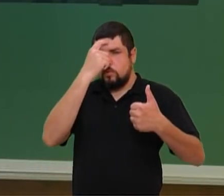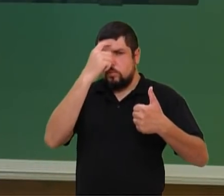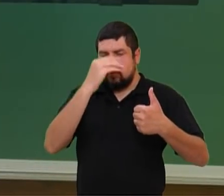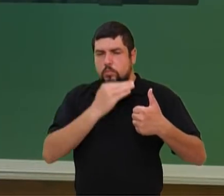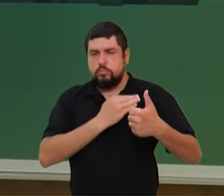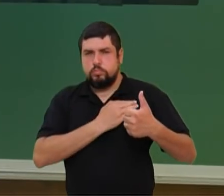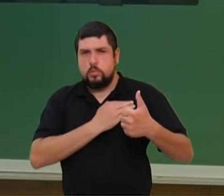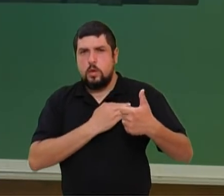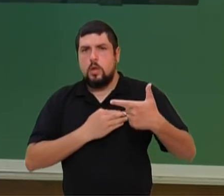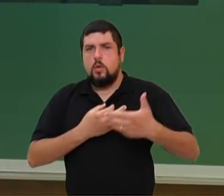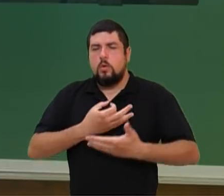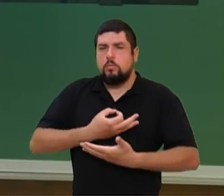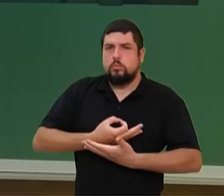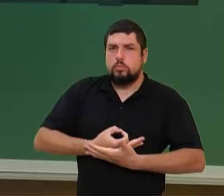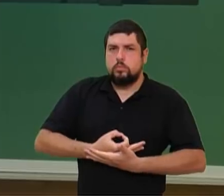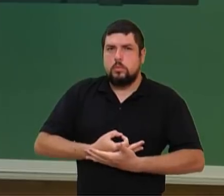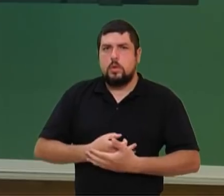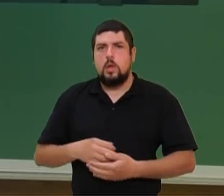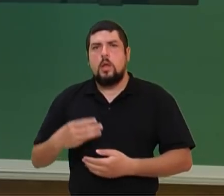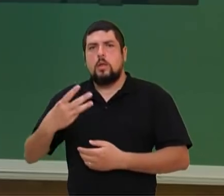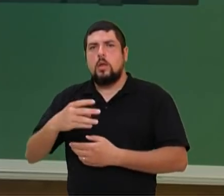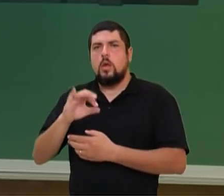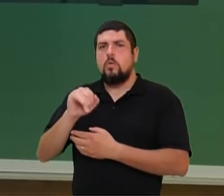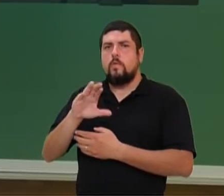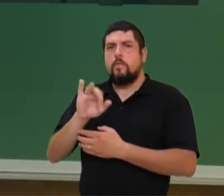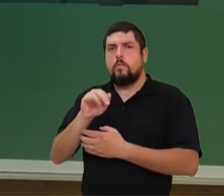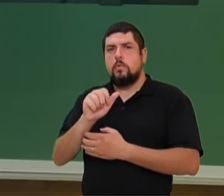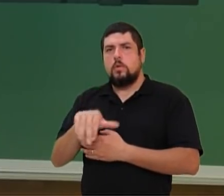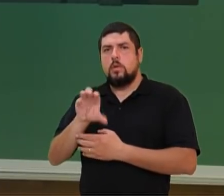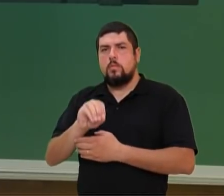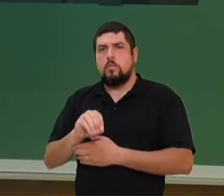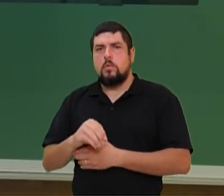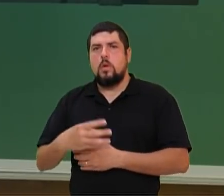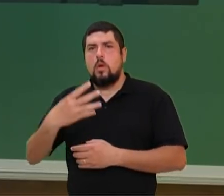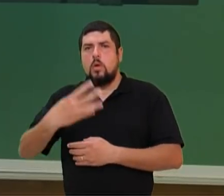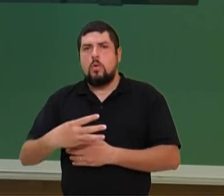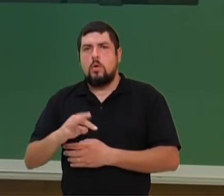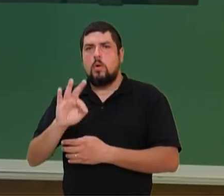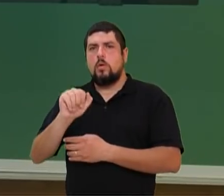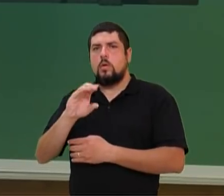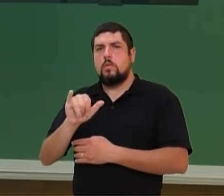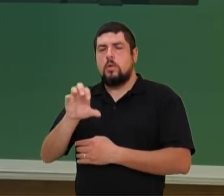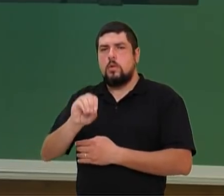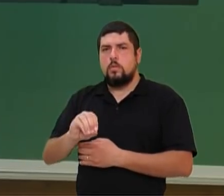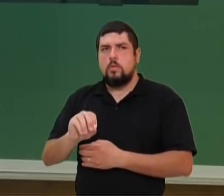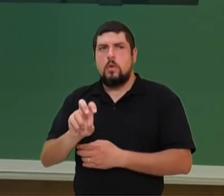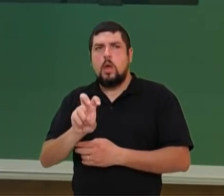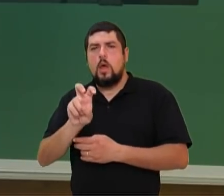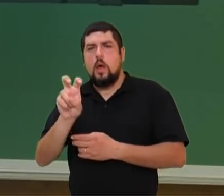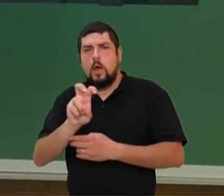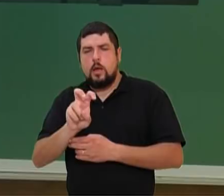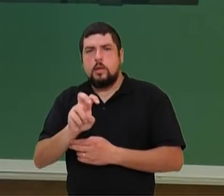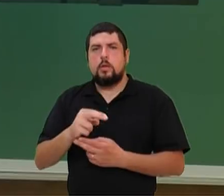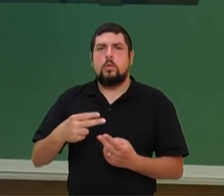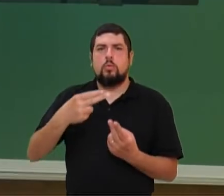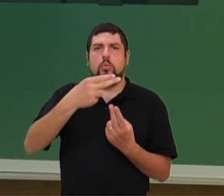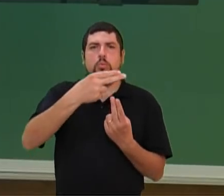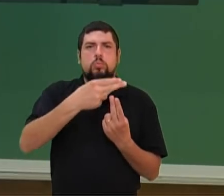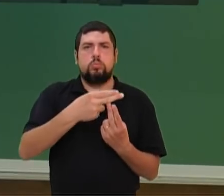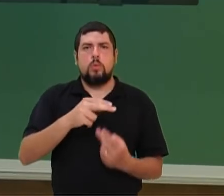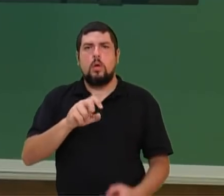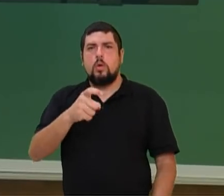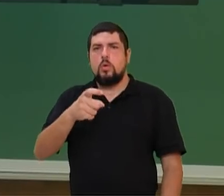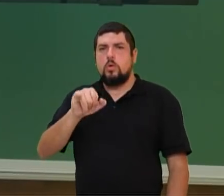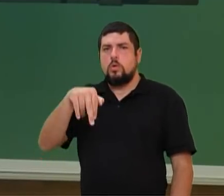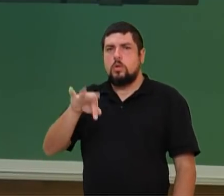budismo, a terceira do confucionismo, a quarta do taoísmo e a quinta do shintoísmo. Nós vamos ver cada uma dessas religiões